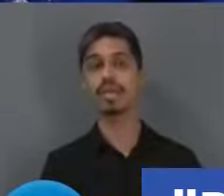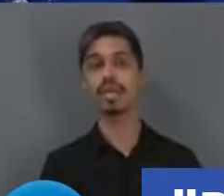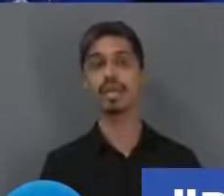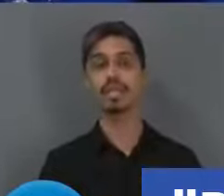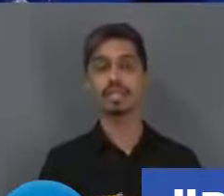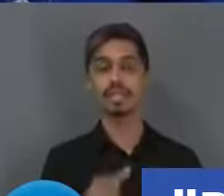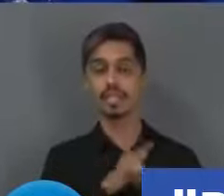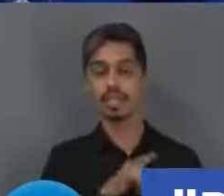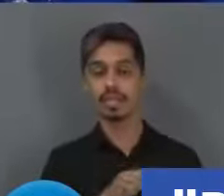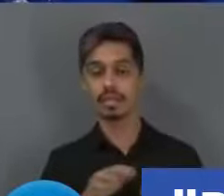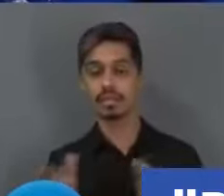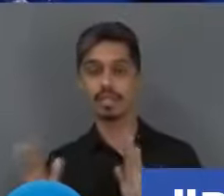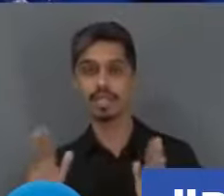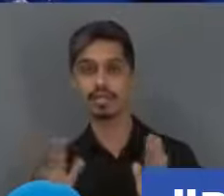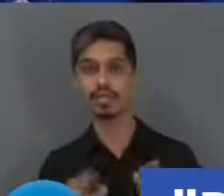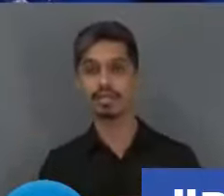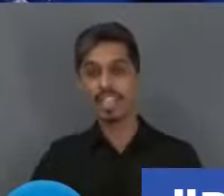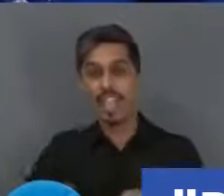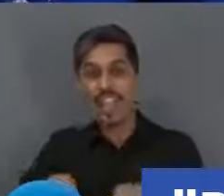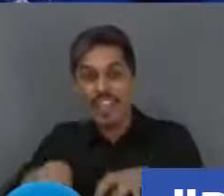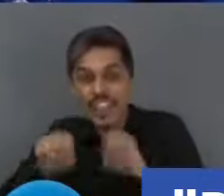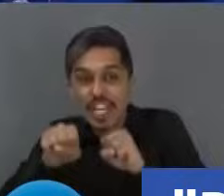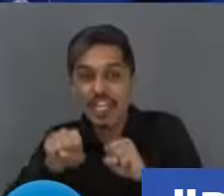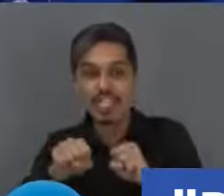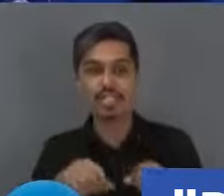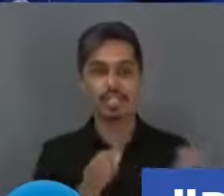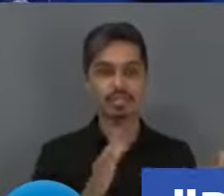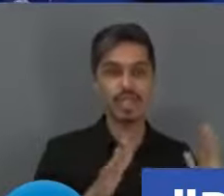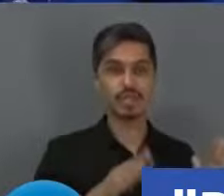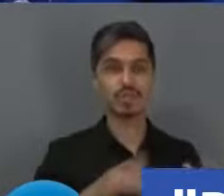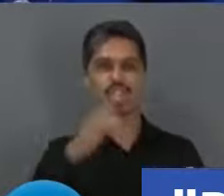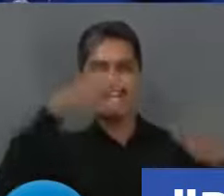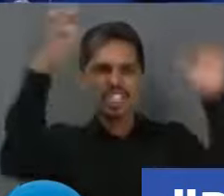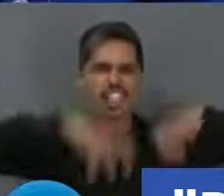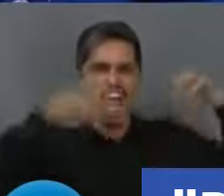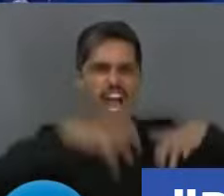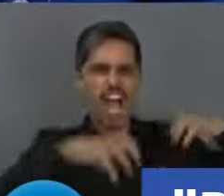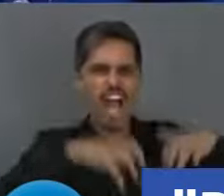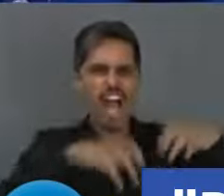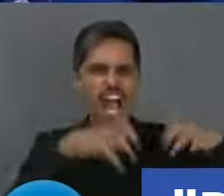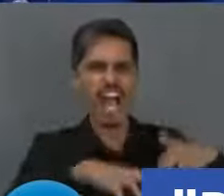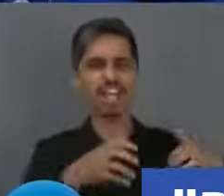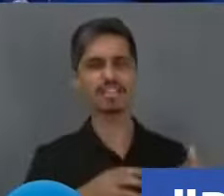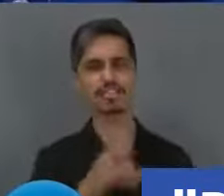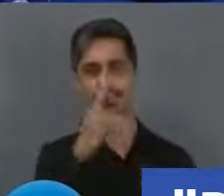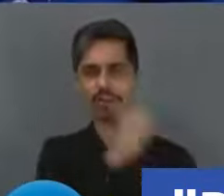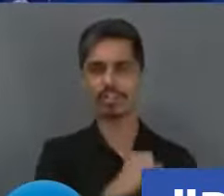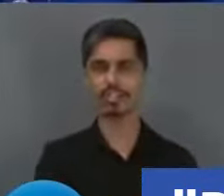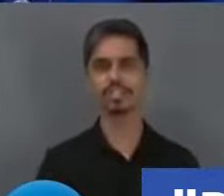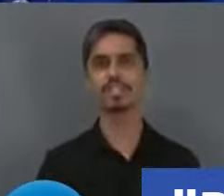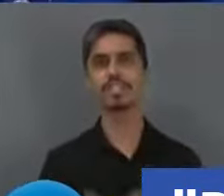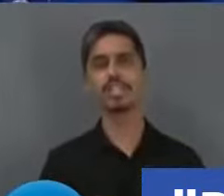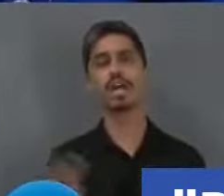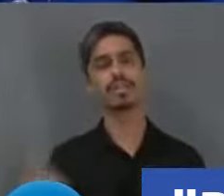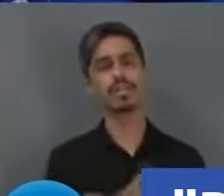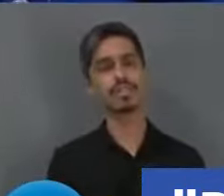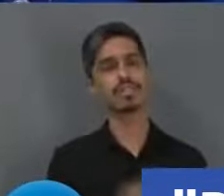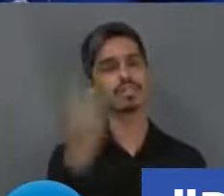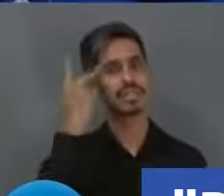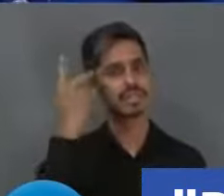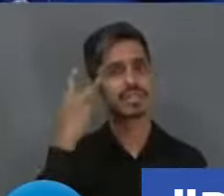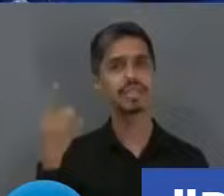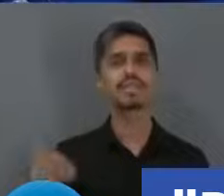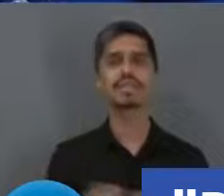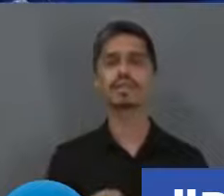o que está o que aconteceu também lá em São Sebastião em São Paulo e o que já